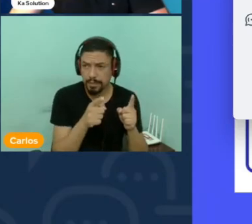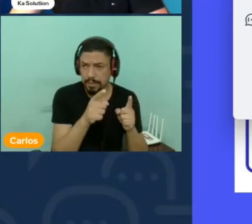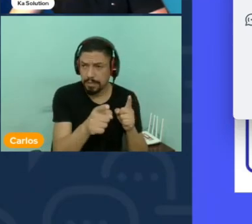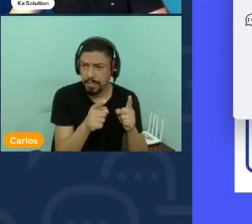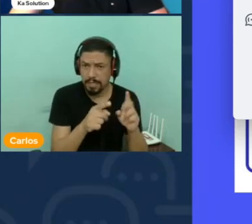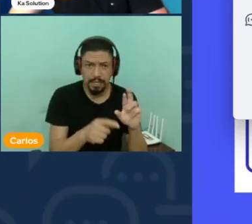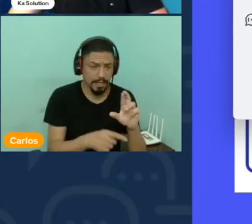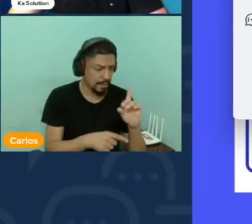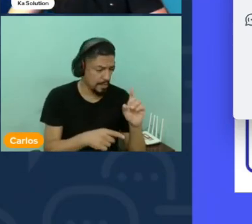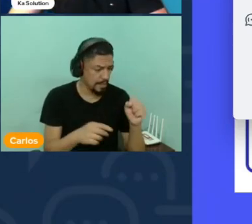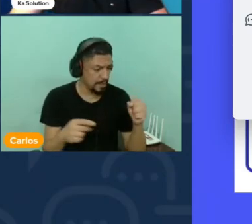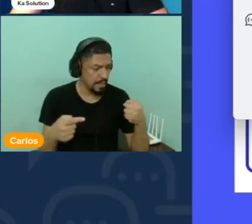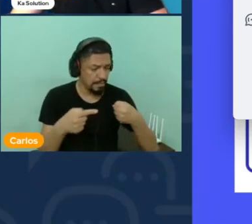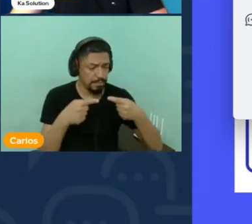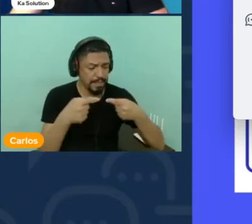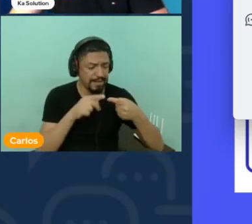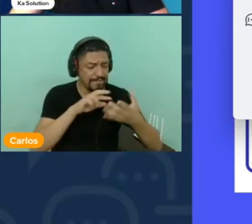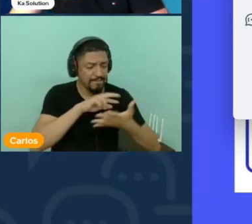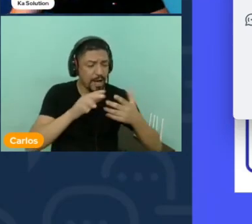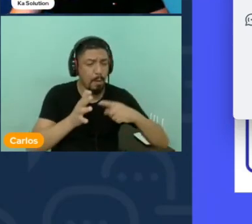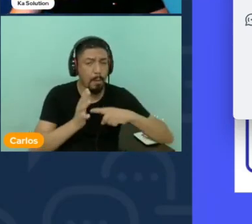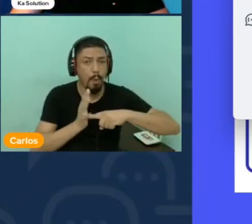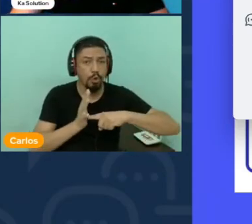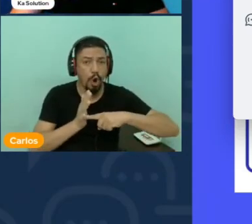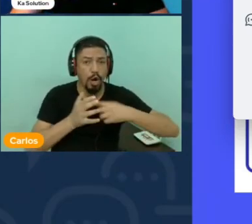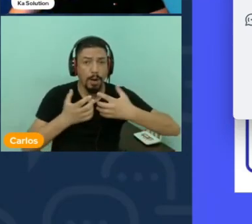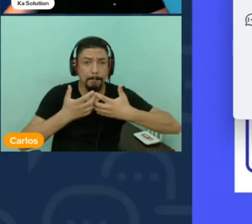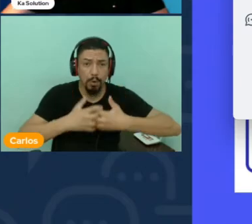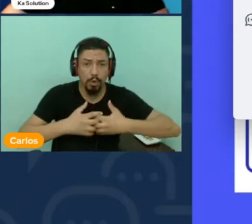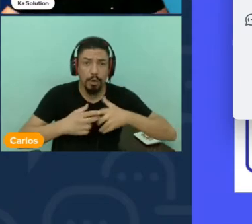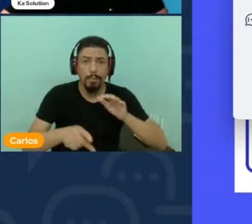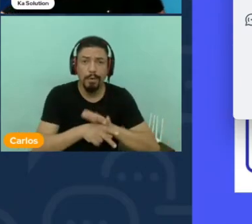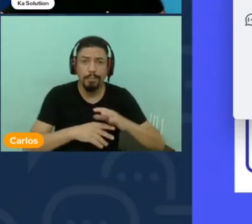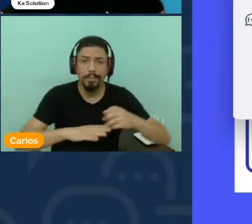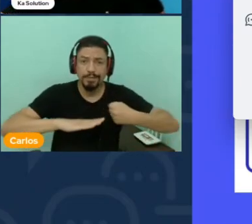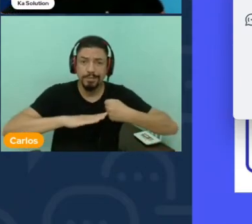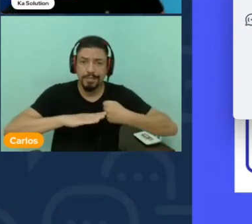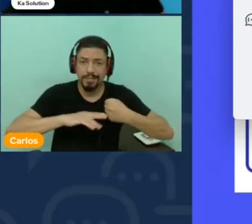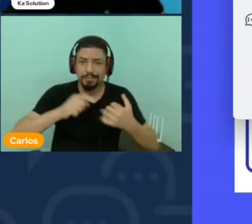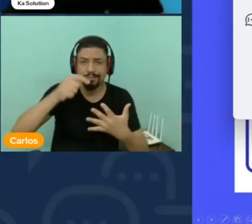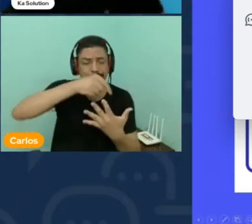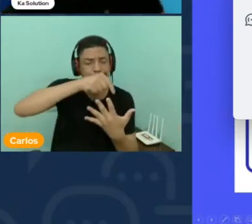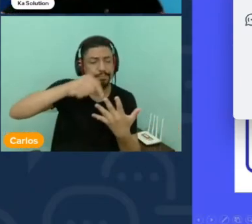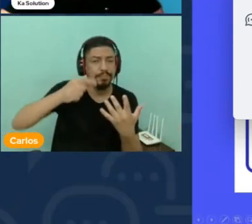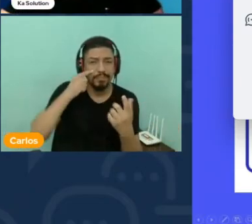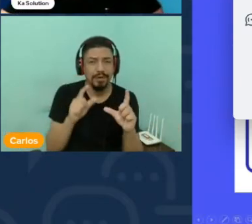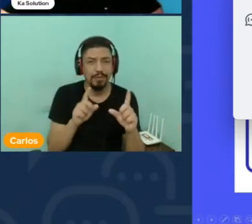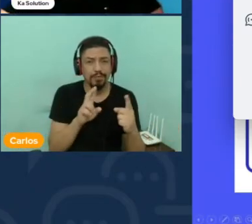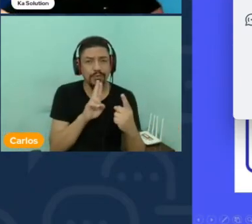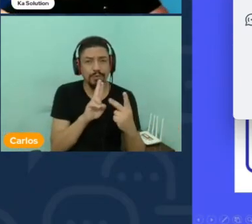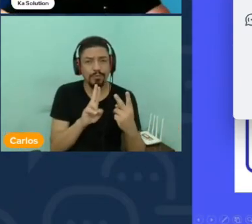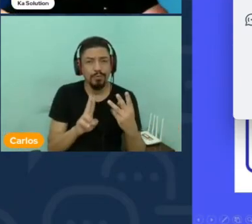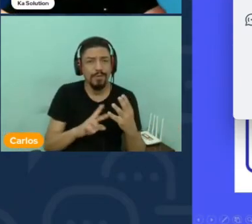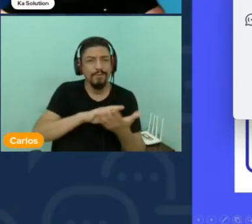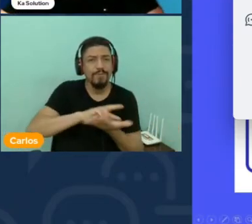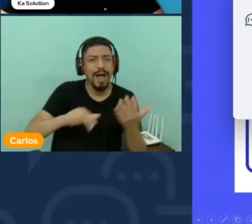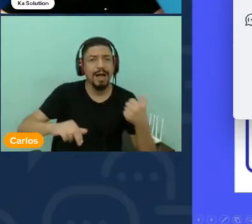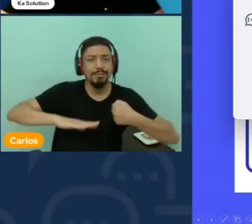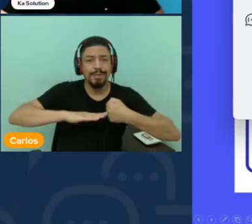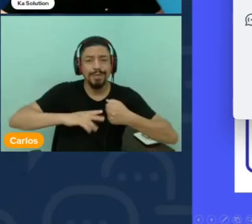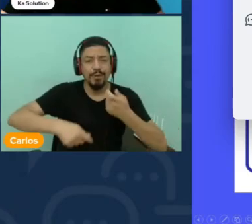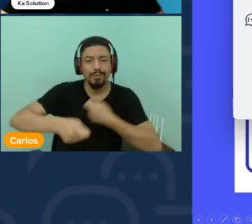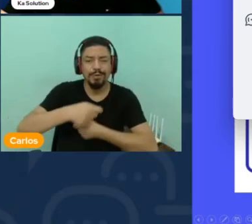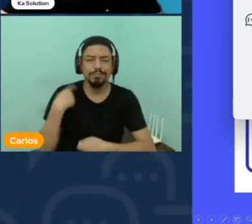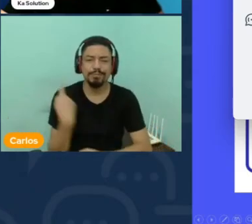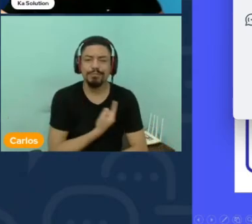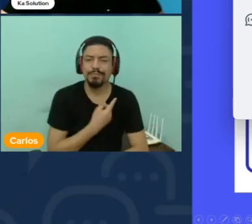RDS é compatível com um monte aqui de bancos de dados, né? Alguns bancos de dados aí comerciais que a gente conhece